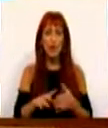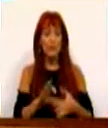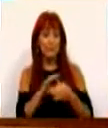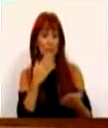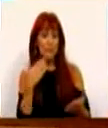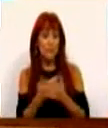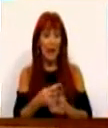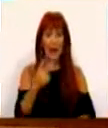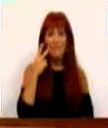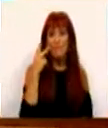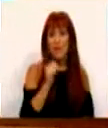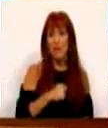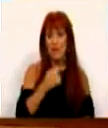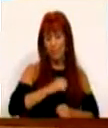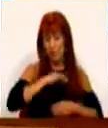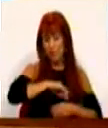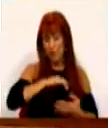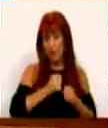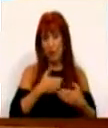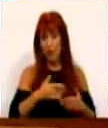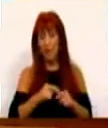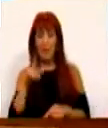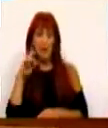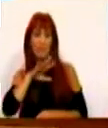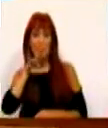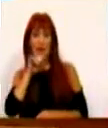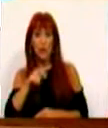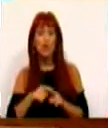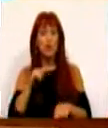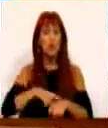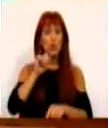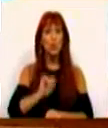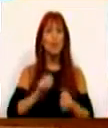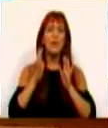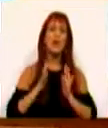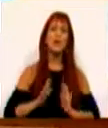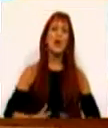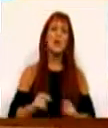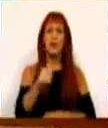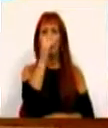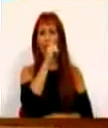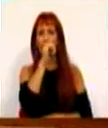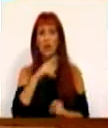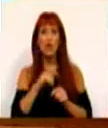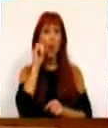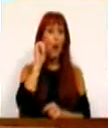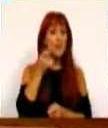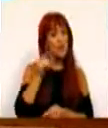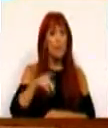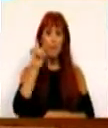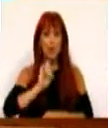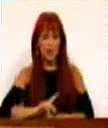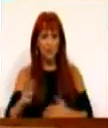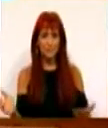conciliação entre a vida profissional e familiar e os momentos de descanso e de lazer para homens e para